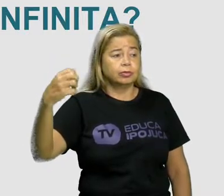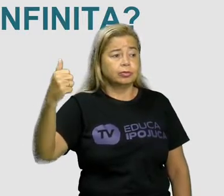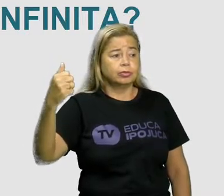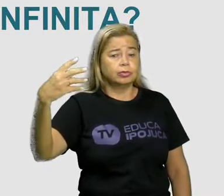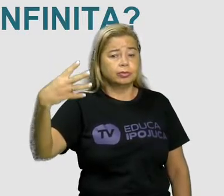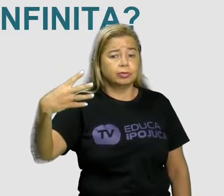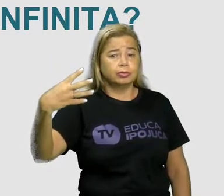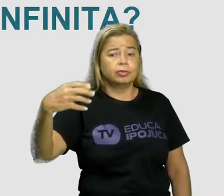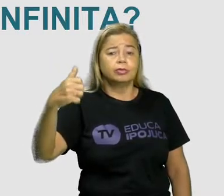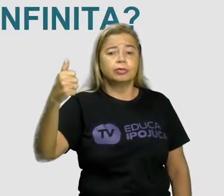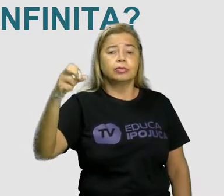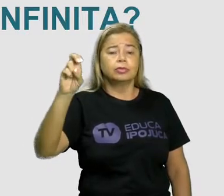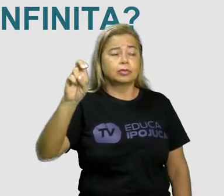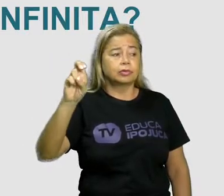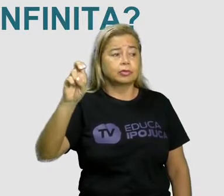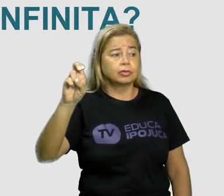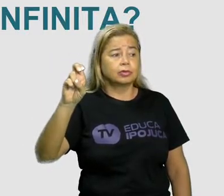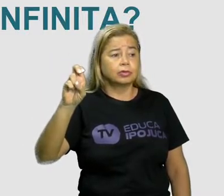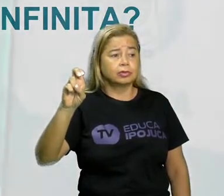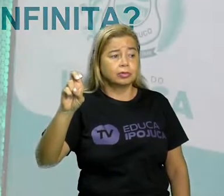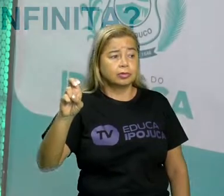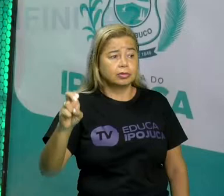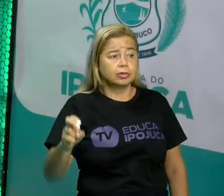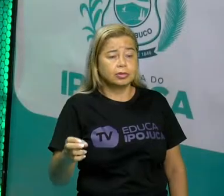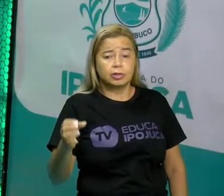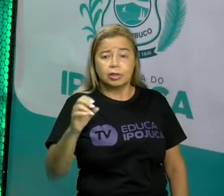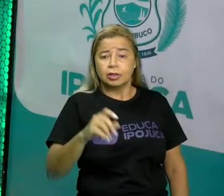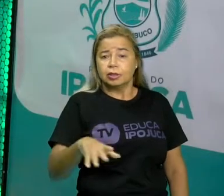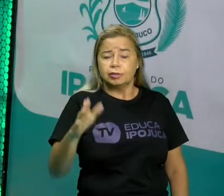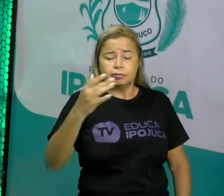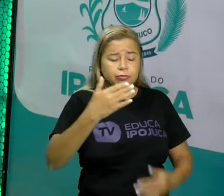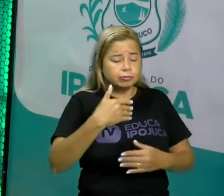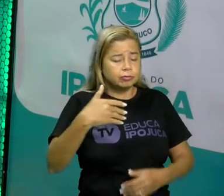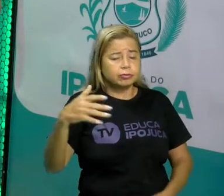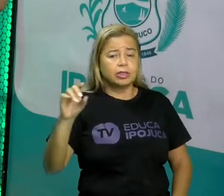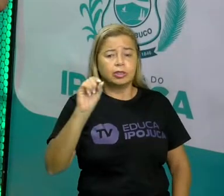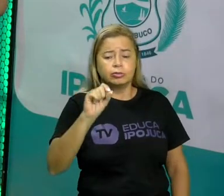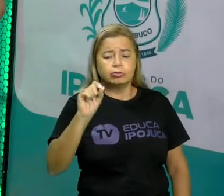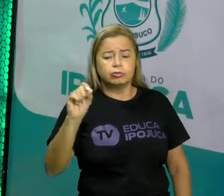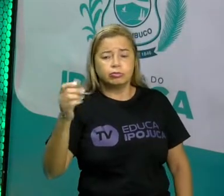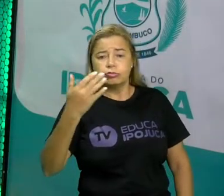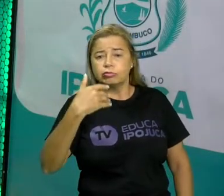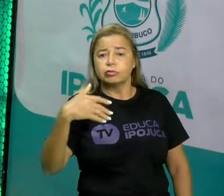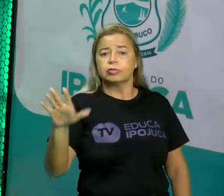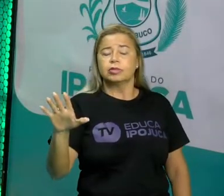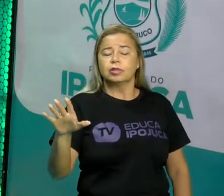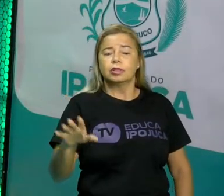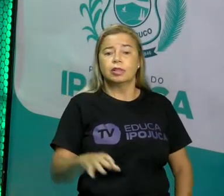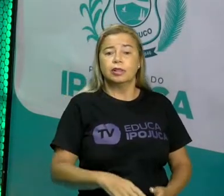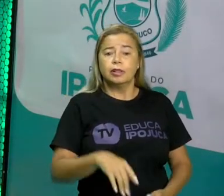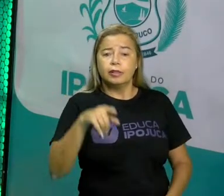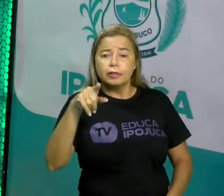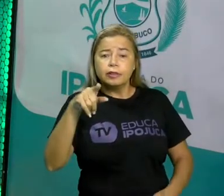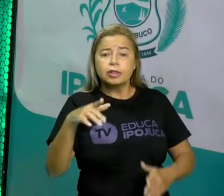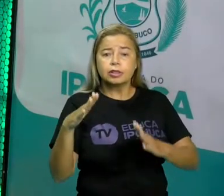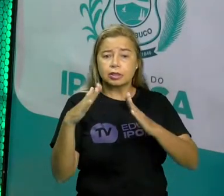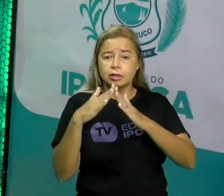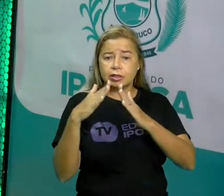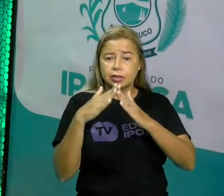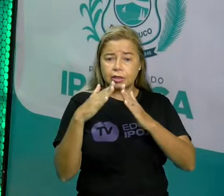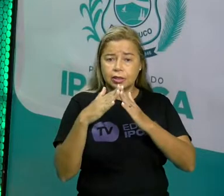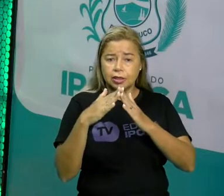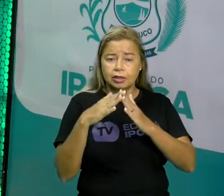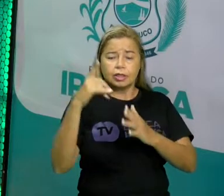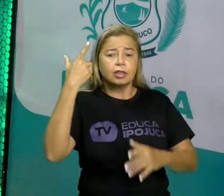13, 14, 15. Ó, e foi embora. Você conseguiu aí de casa? Conseguiu contar